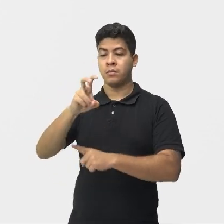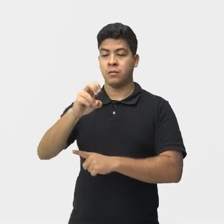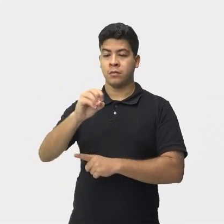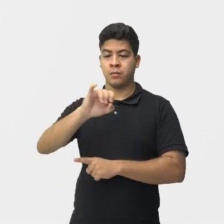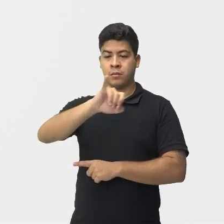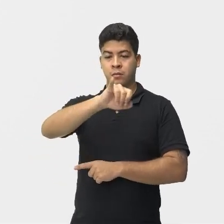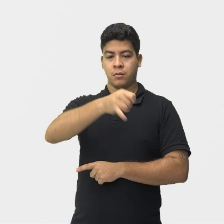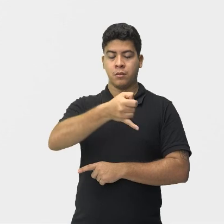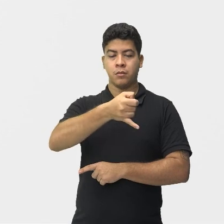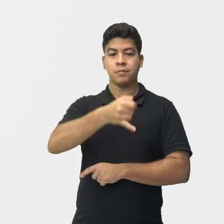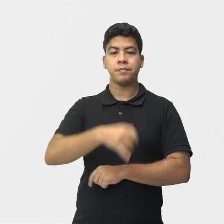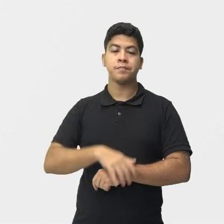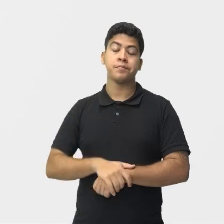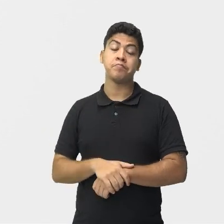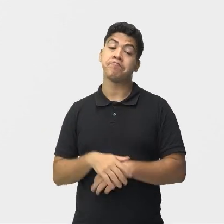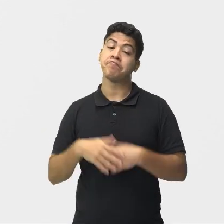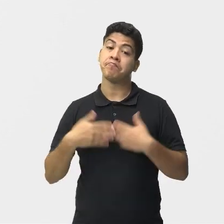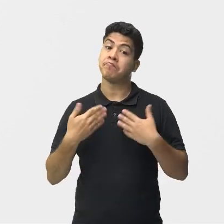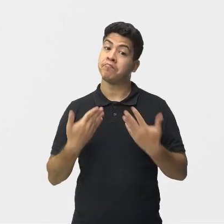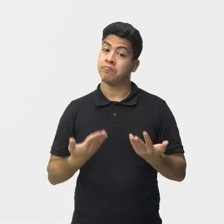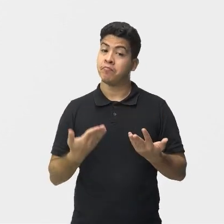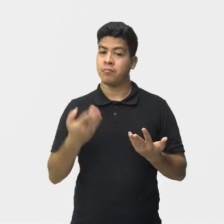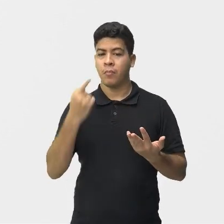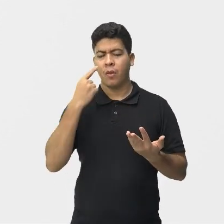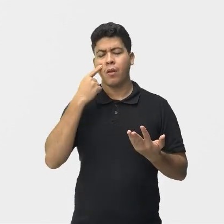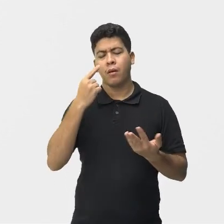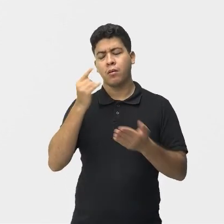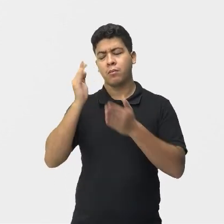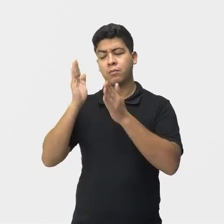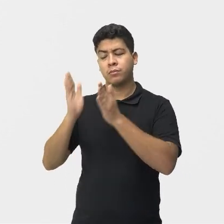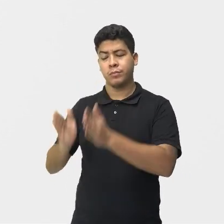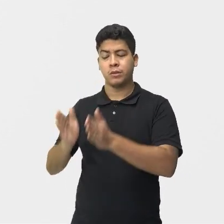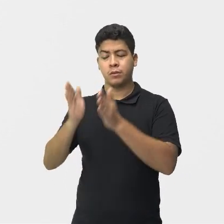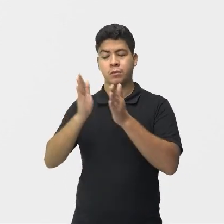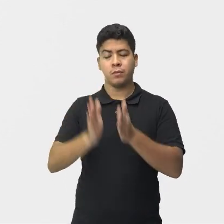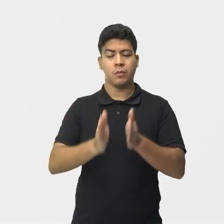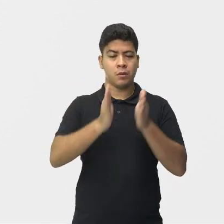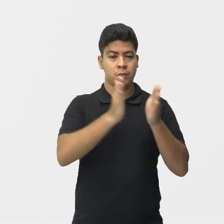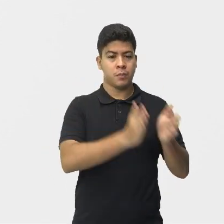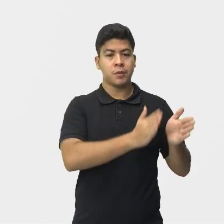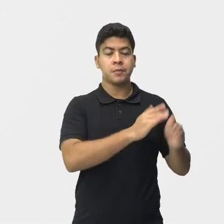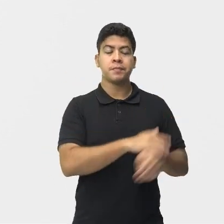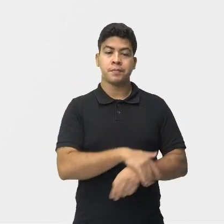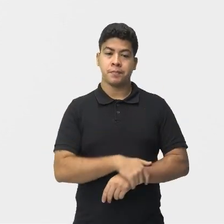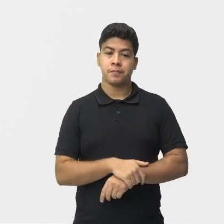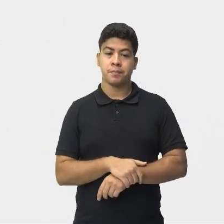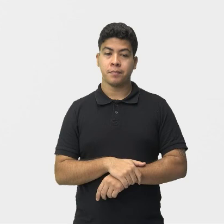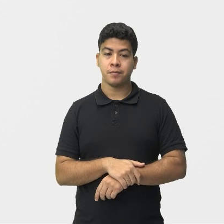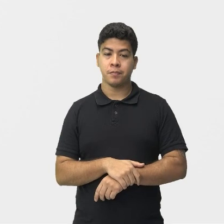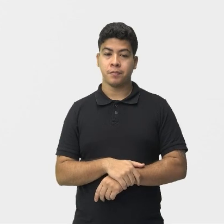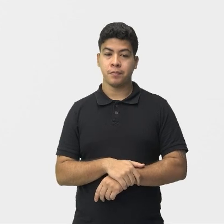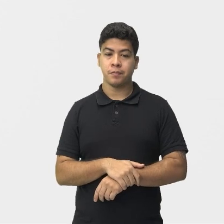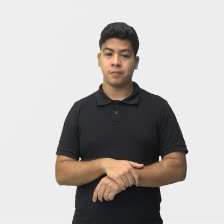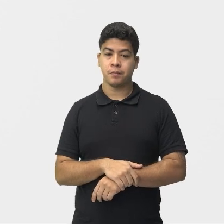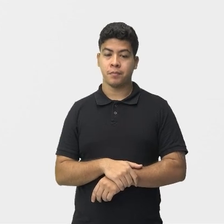para resolver essa questão a gente seguiu os passos, né? Está aqui os dados